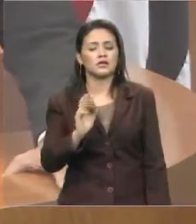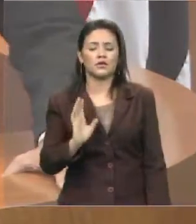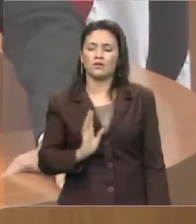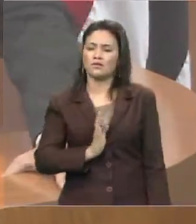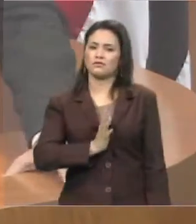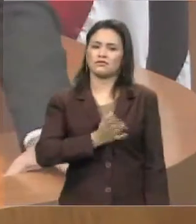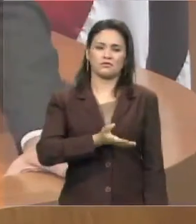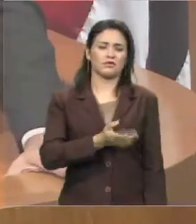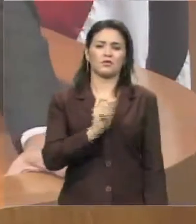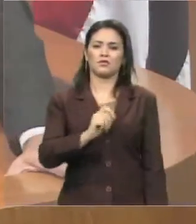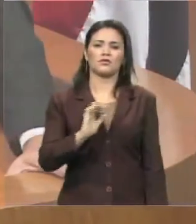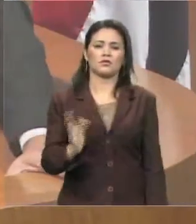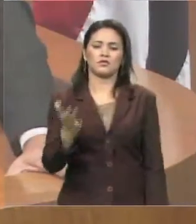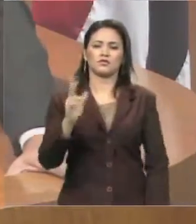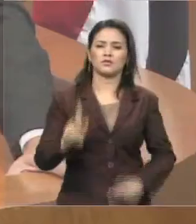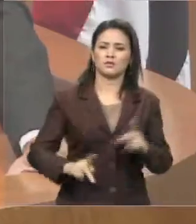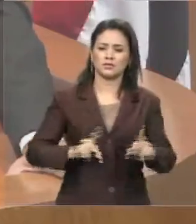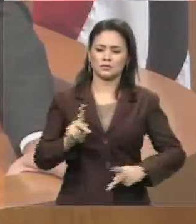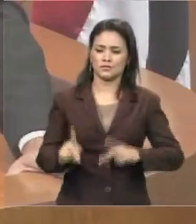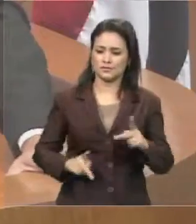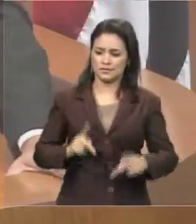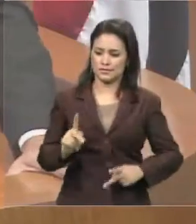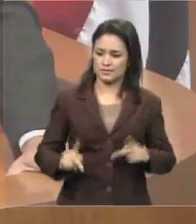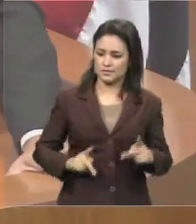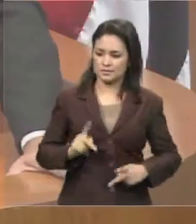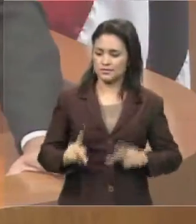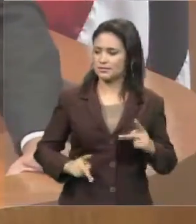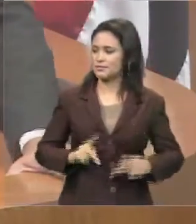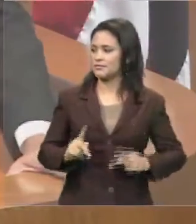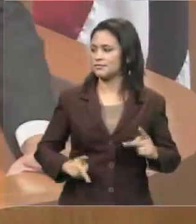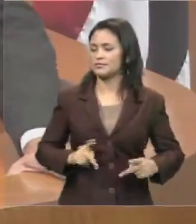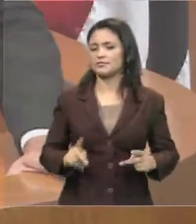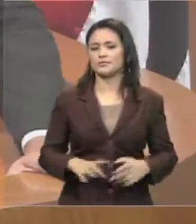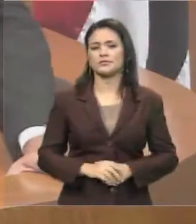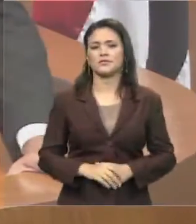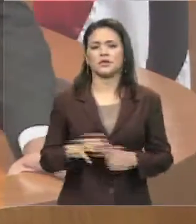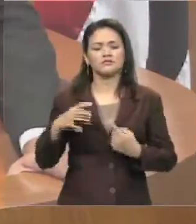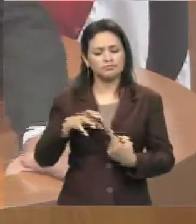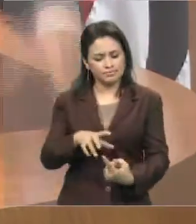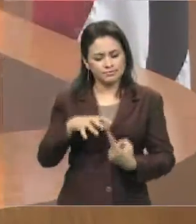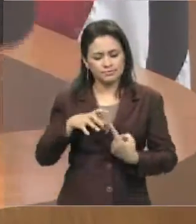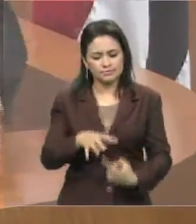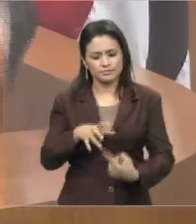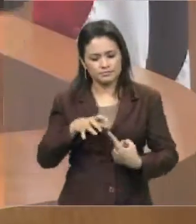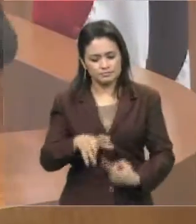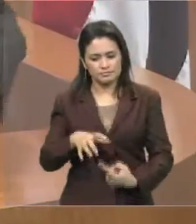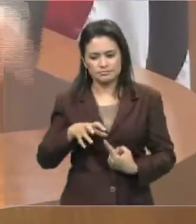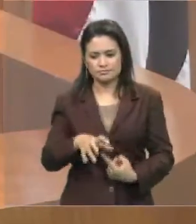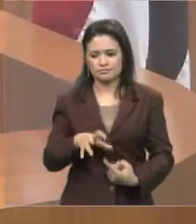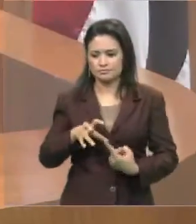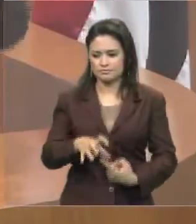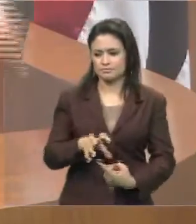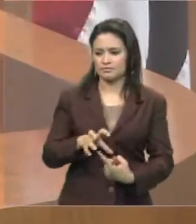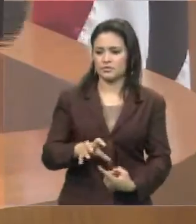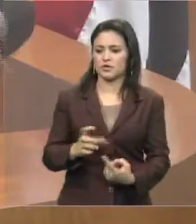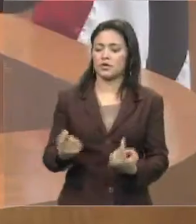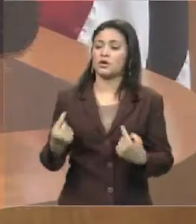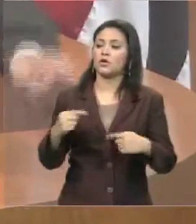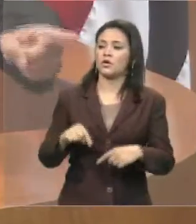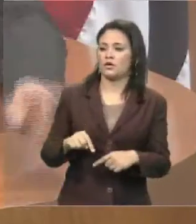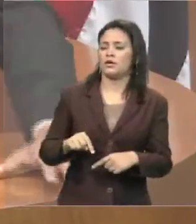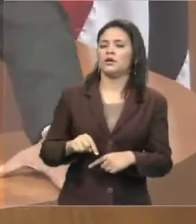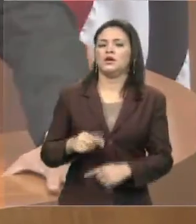não adianta pousar de que está sendo perseguido, porque a perseguição que está acontecendo é dele contra os mais de 100